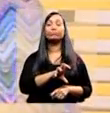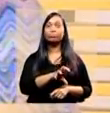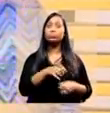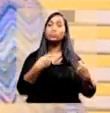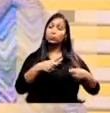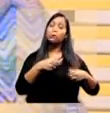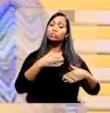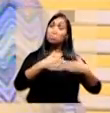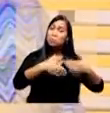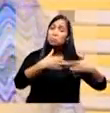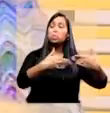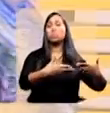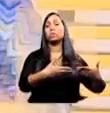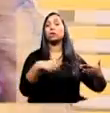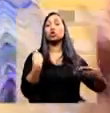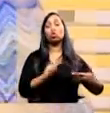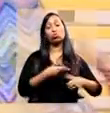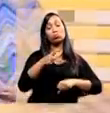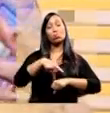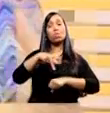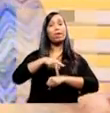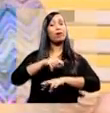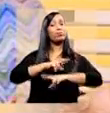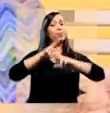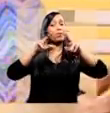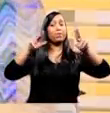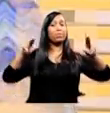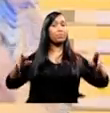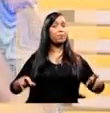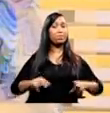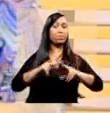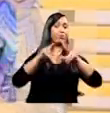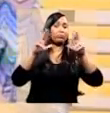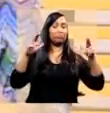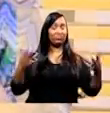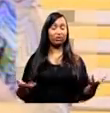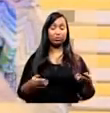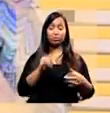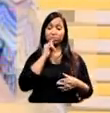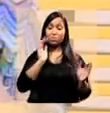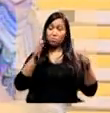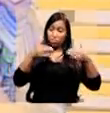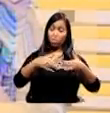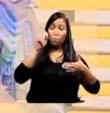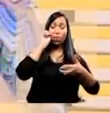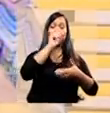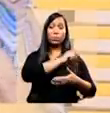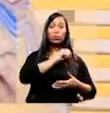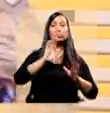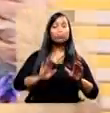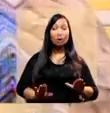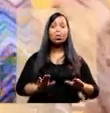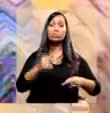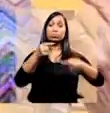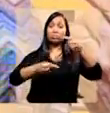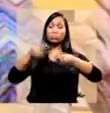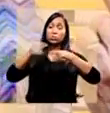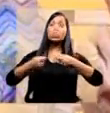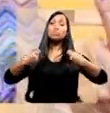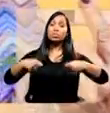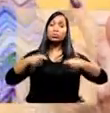peculiaridades, né, que têm que ser trabalhadas. Nós somos um país continental. Isso. Nós estamos falando de Rio Preto, mas essas políticas públicas têm que